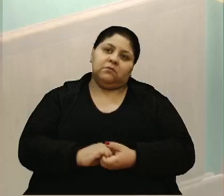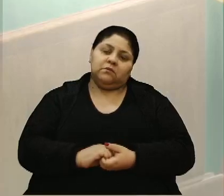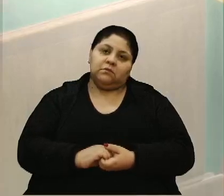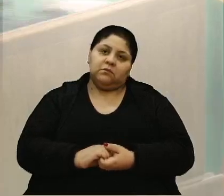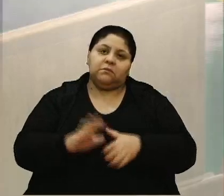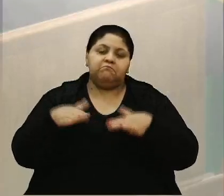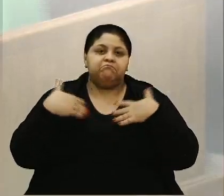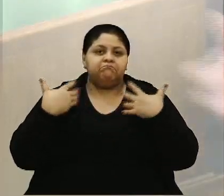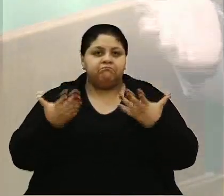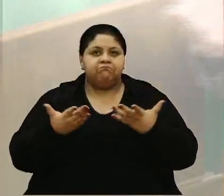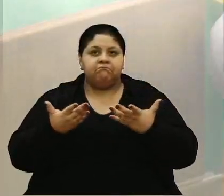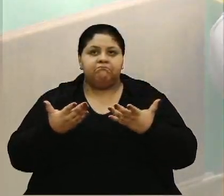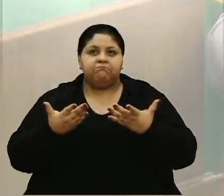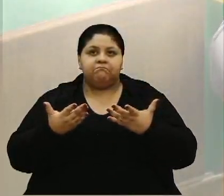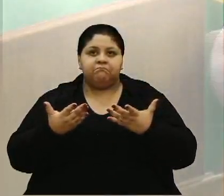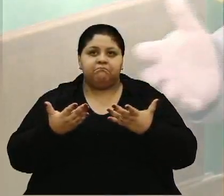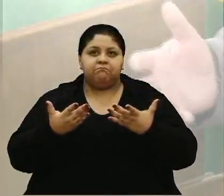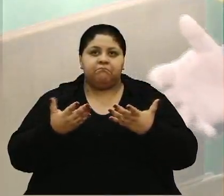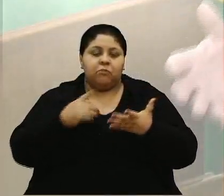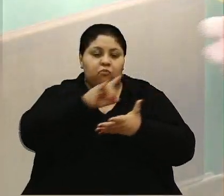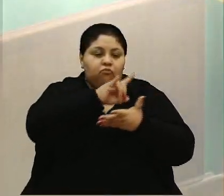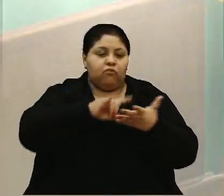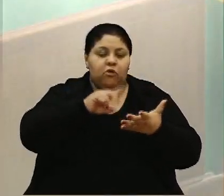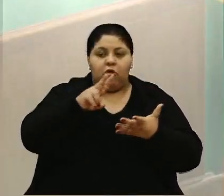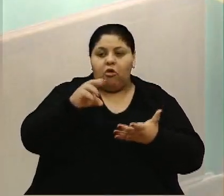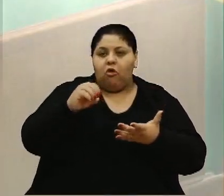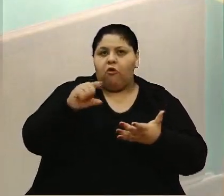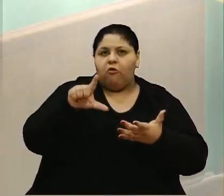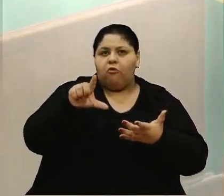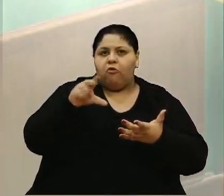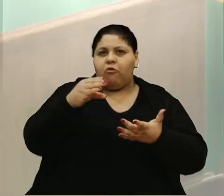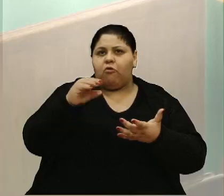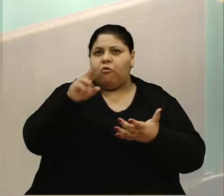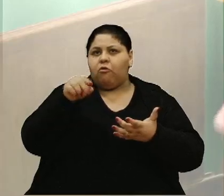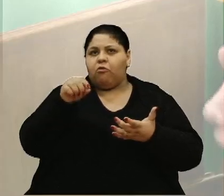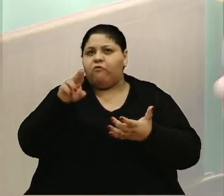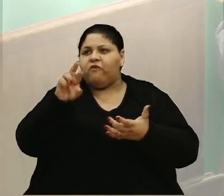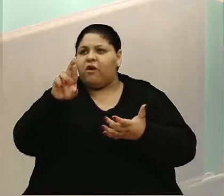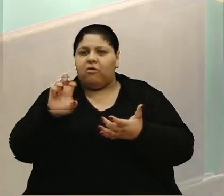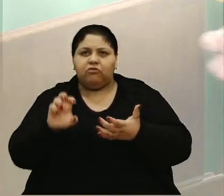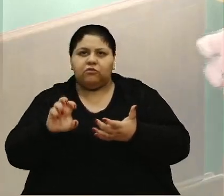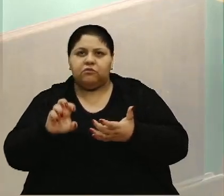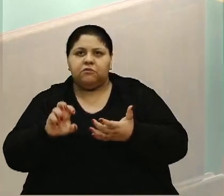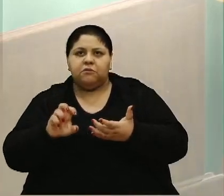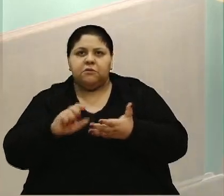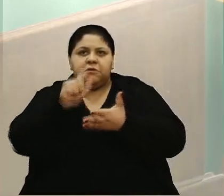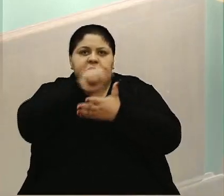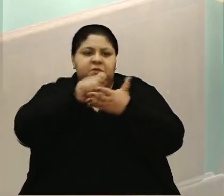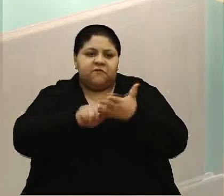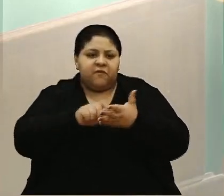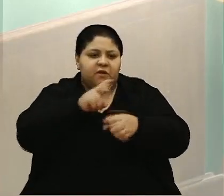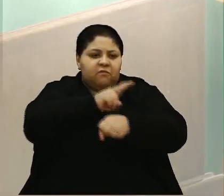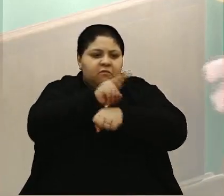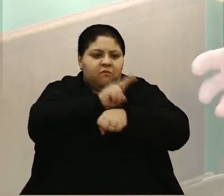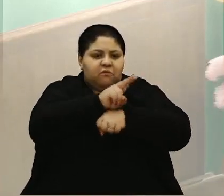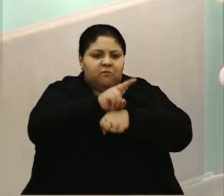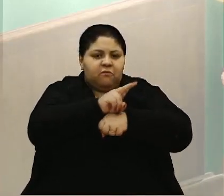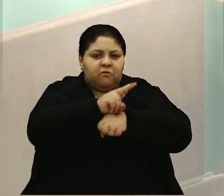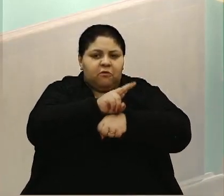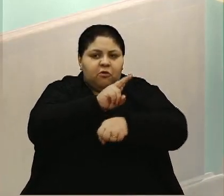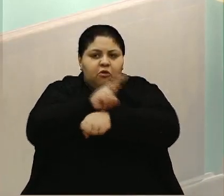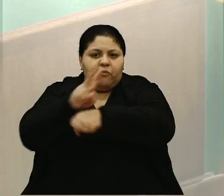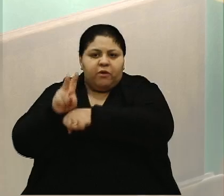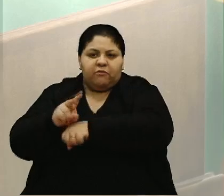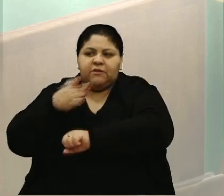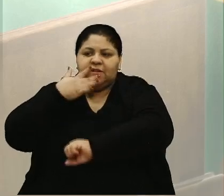Talvez um voucher, uma forma de fazer com que a mãe que se inscreve e não consegue vaga tenha recursos para cuidar da criança em casa. Não sei qual o